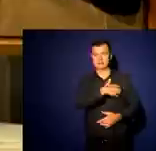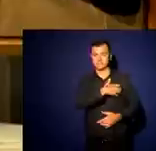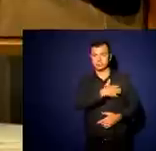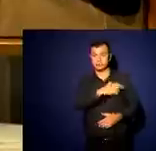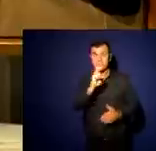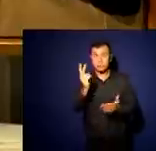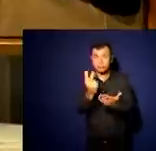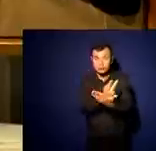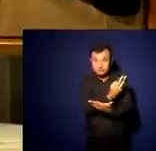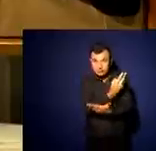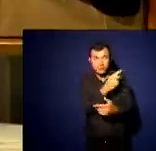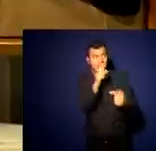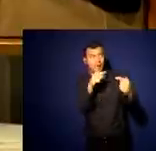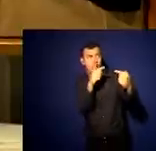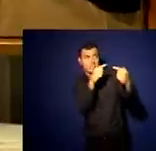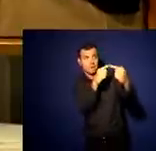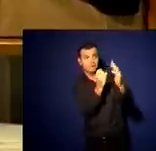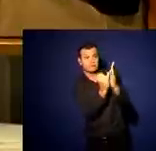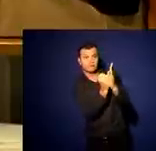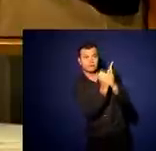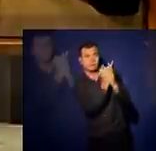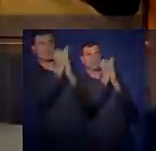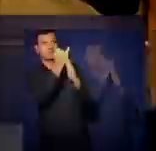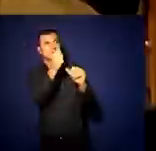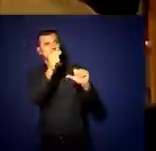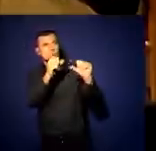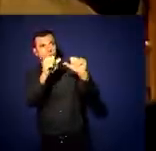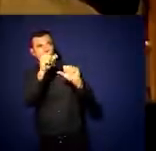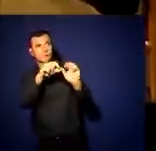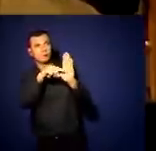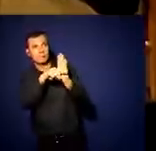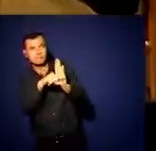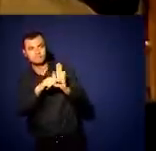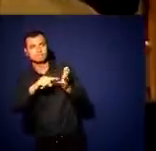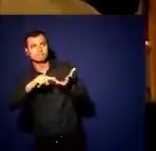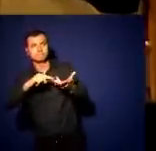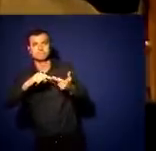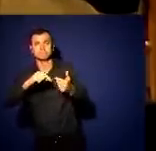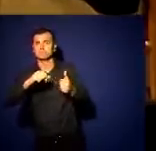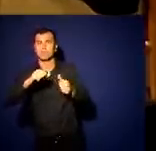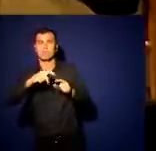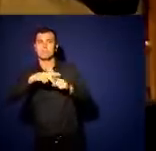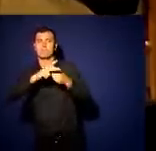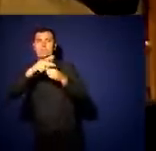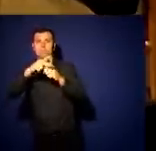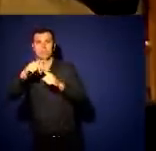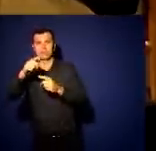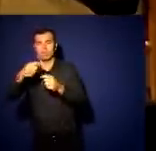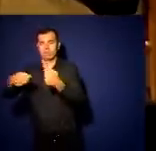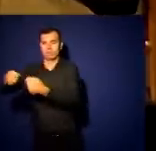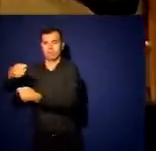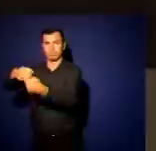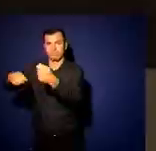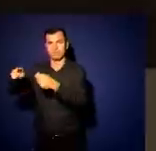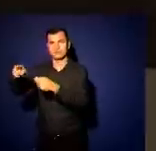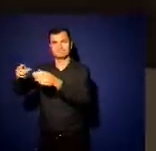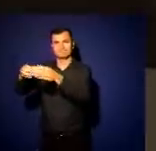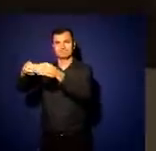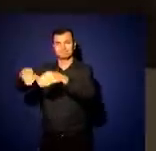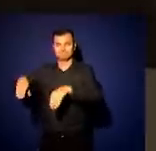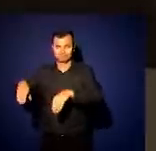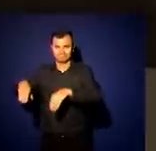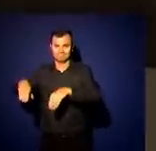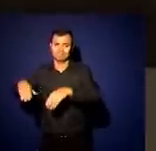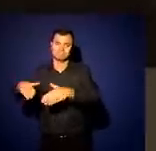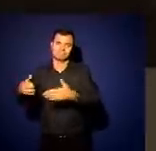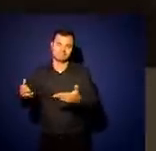que foi essa revisão de metade inflação que que acabou né piorando os mercados de uma forma massiva e infelizmente né